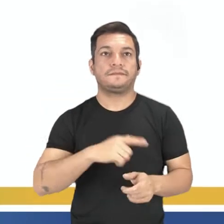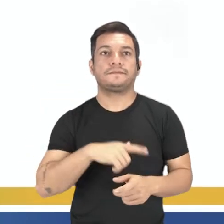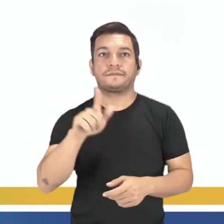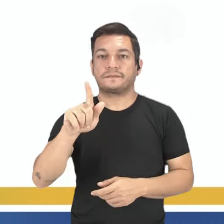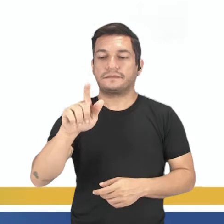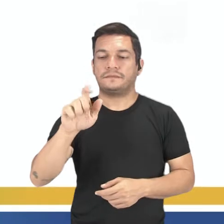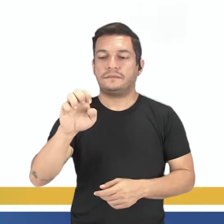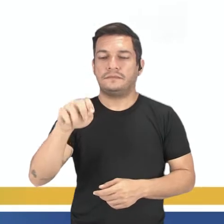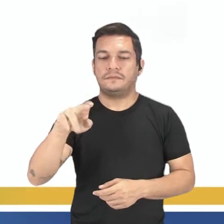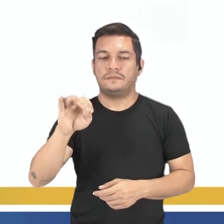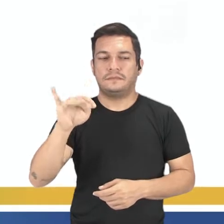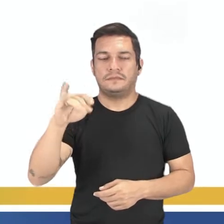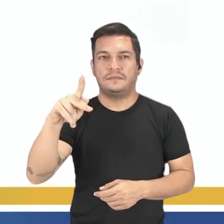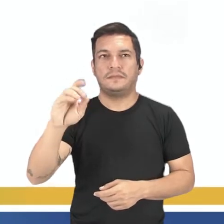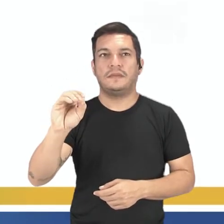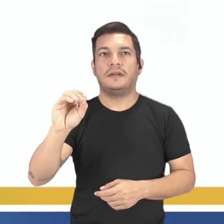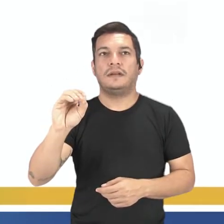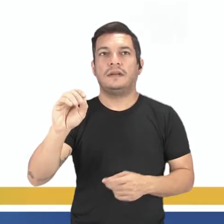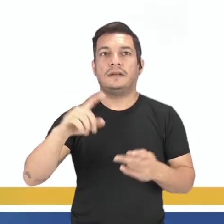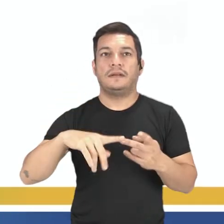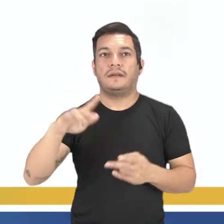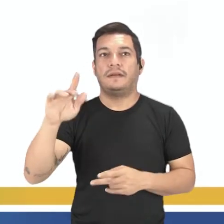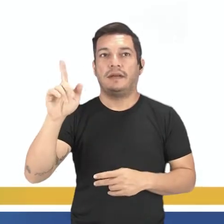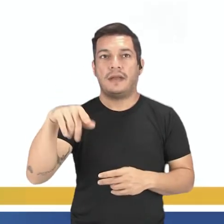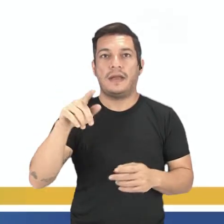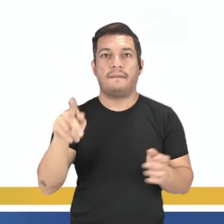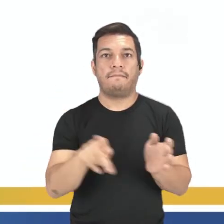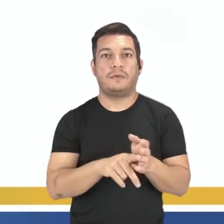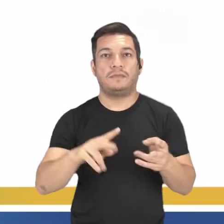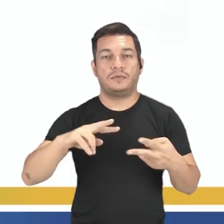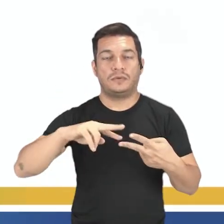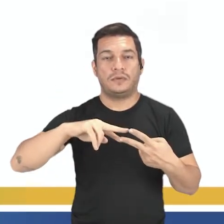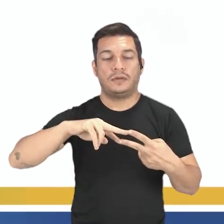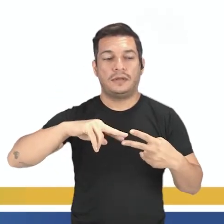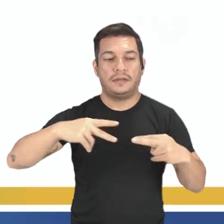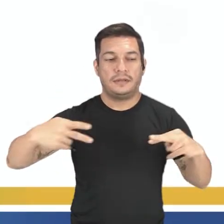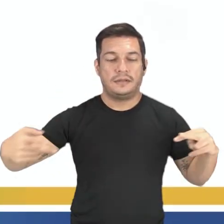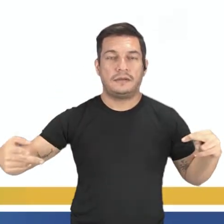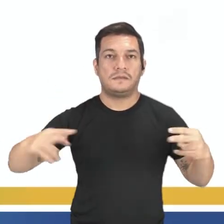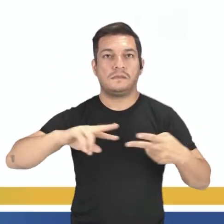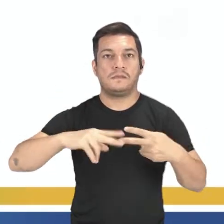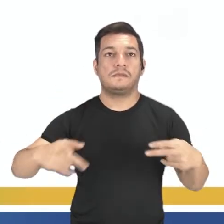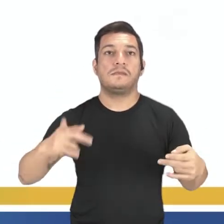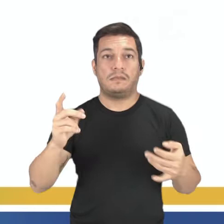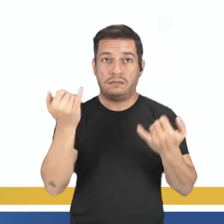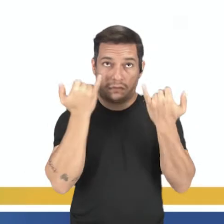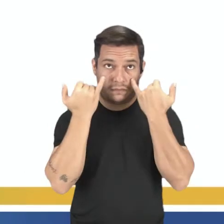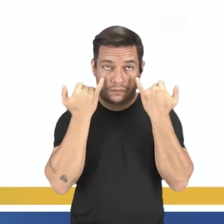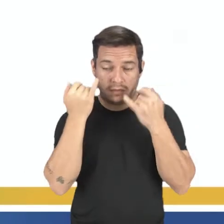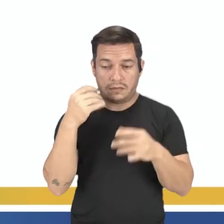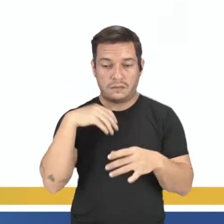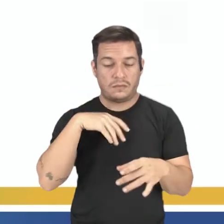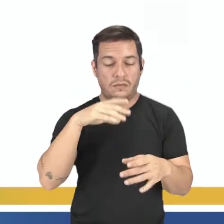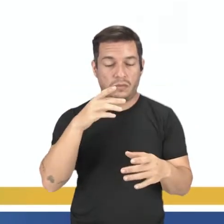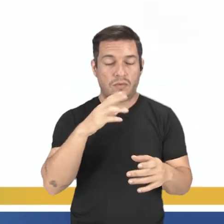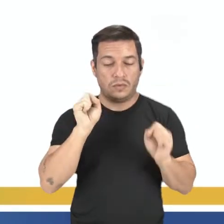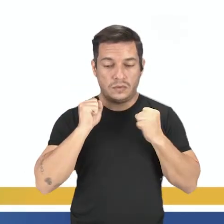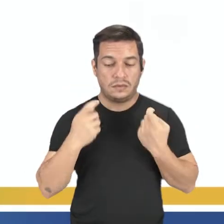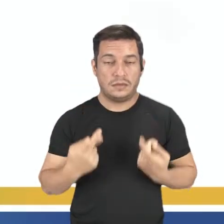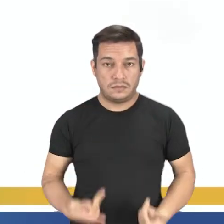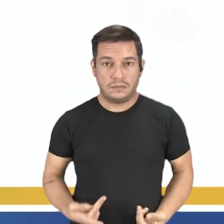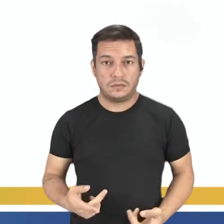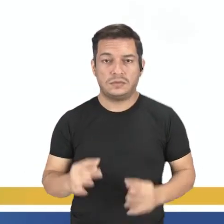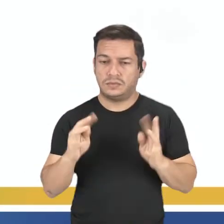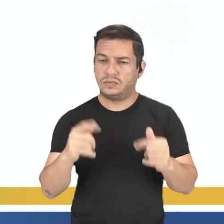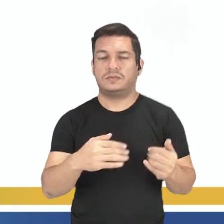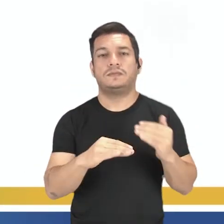Então, genótipo é aquilo que é característico do DNA, é aquilo que são as nossas informações internas, digamos assim, que todos